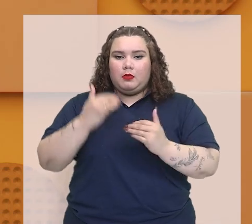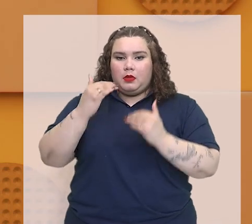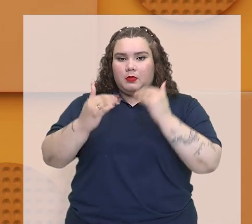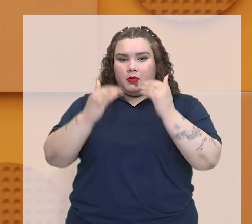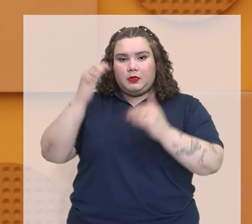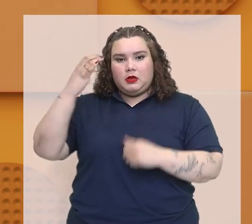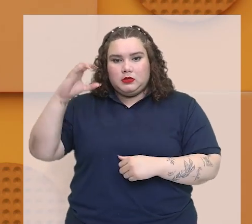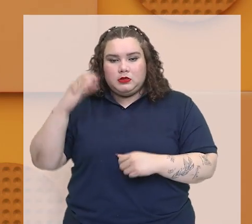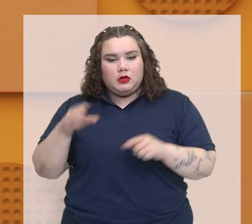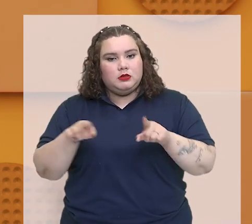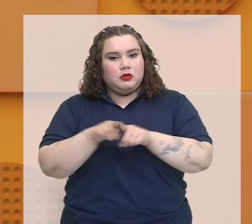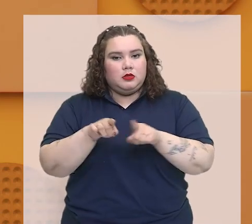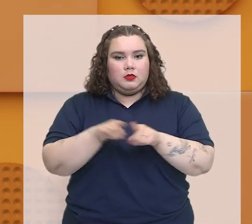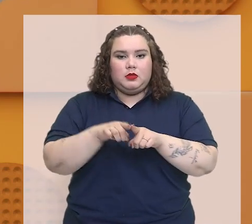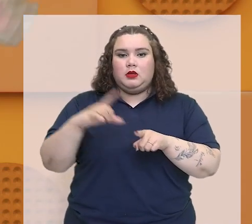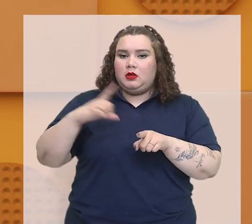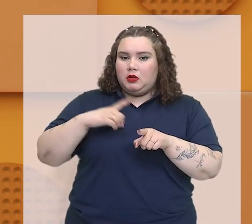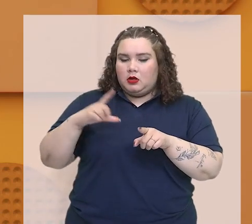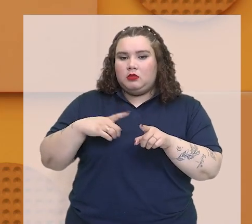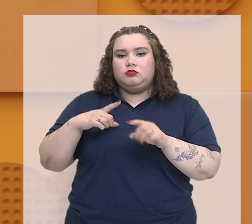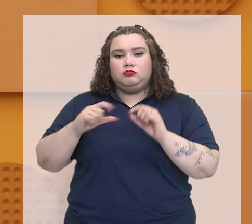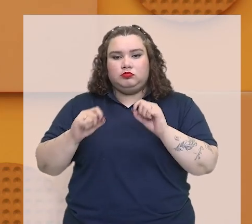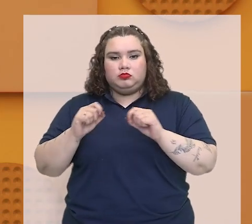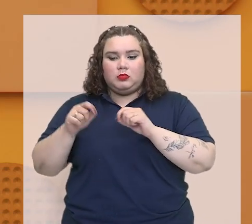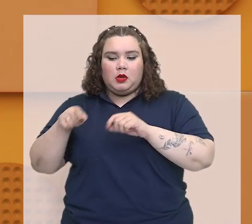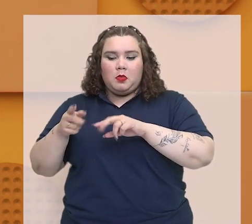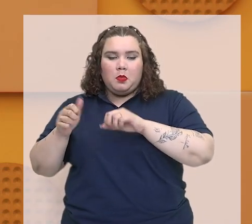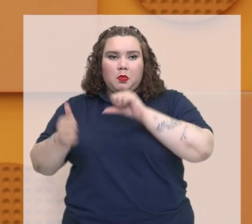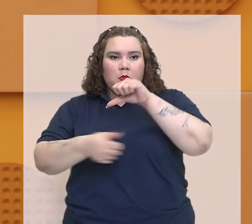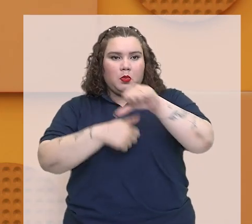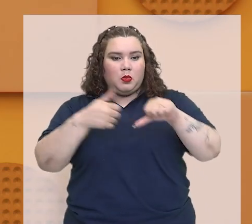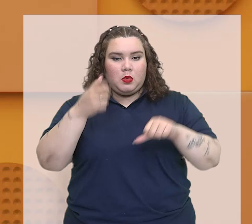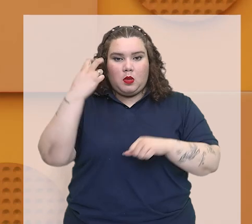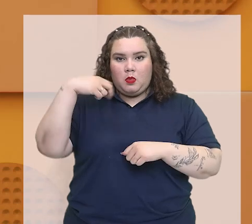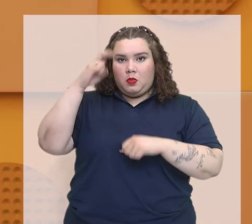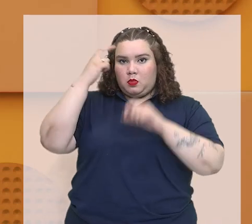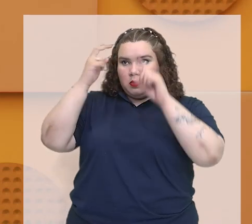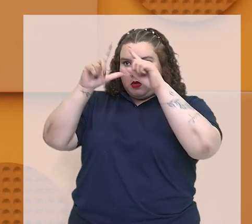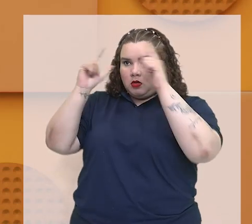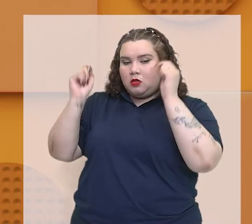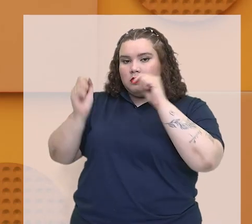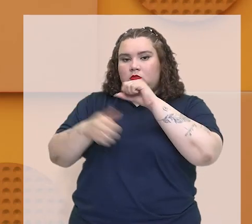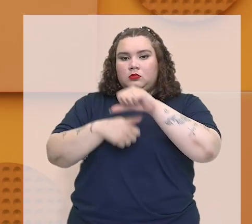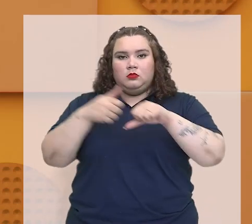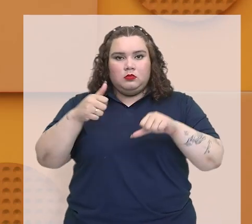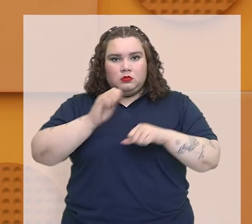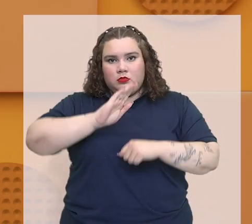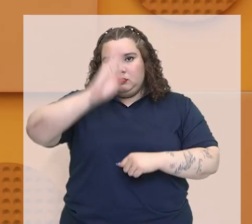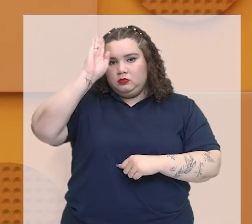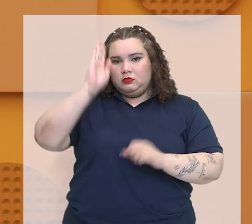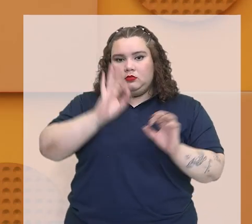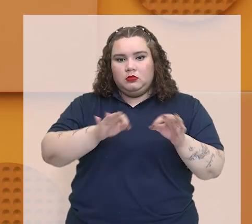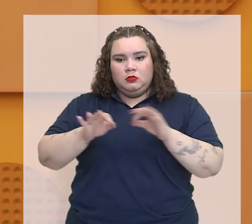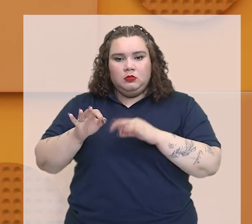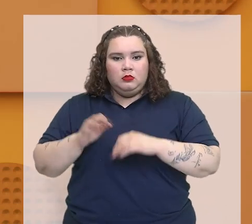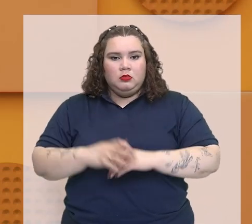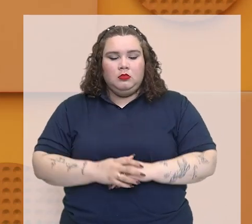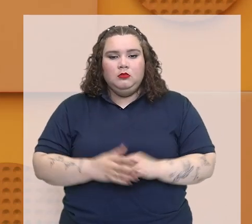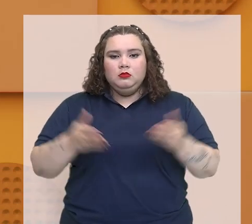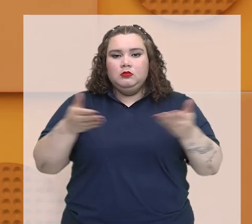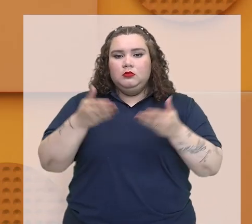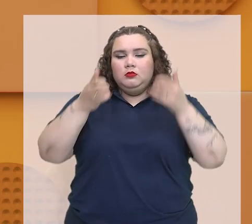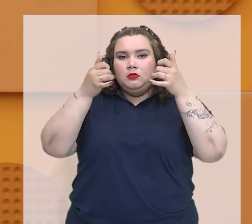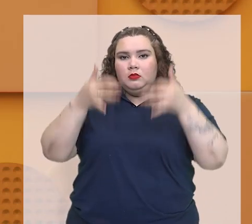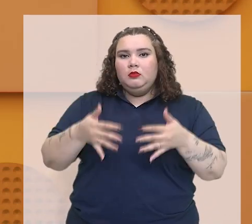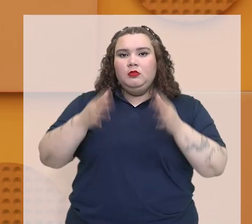ciência também vai ter, então, nessa passagem da cultura grega para a cultura romana. Vamos, então, agora falar um pouco sobre